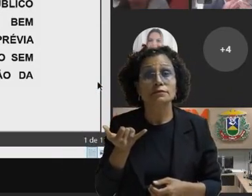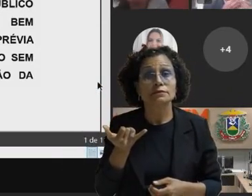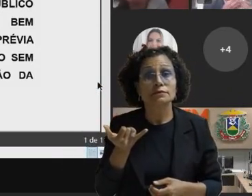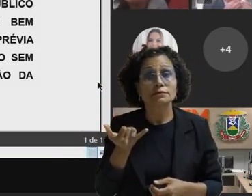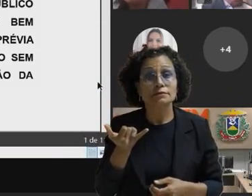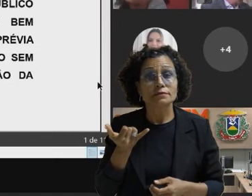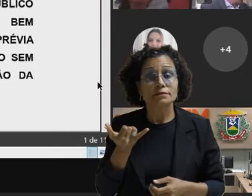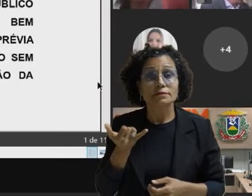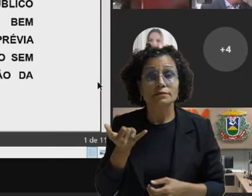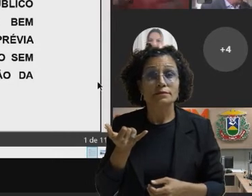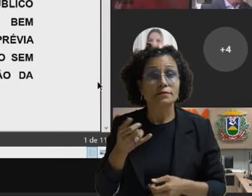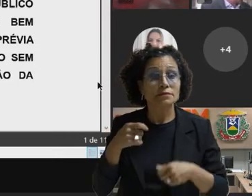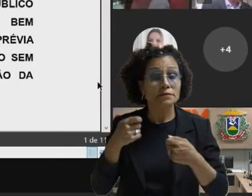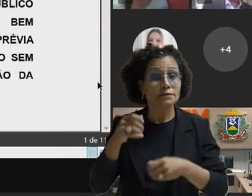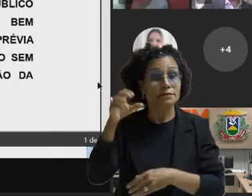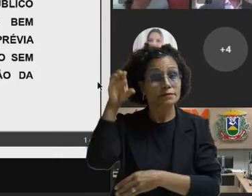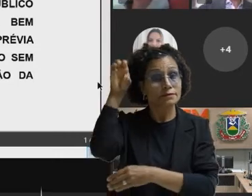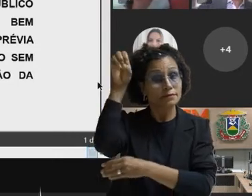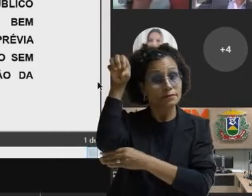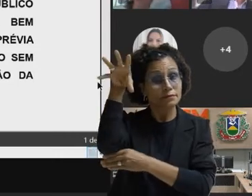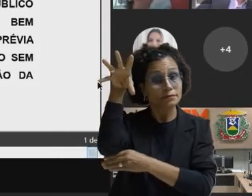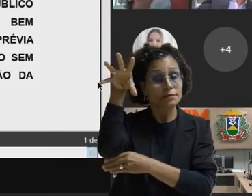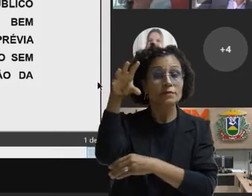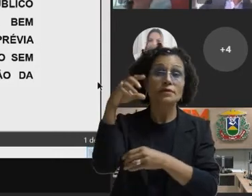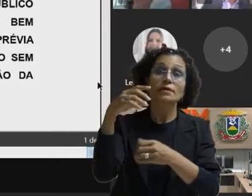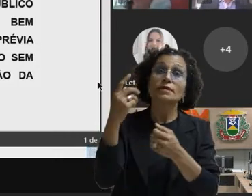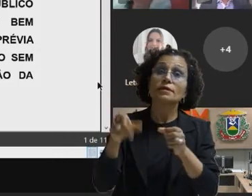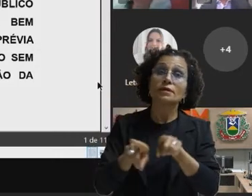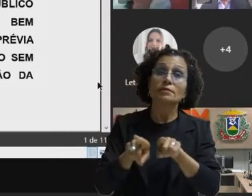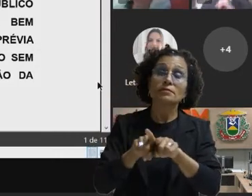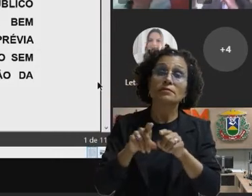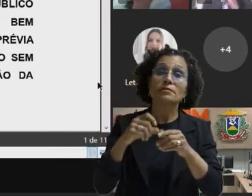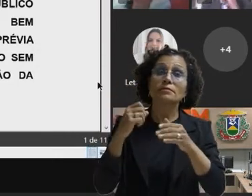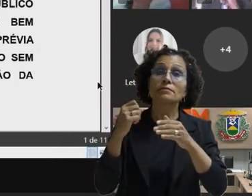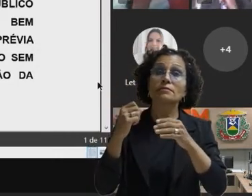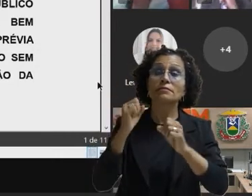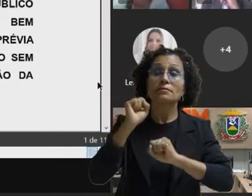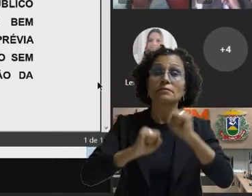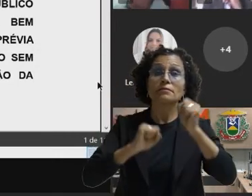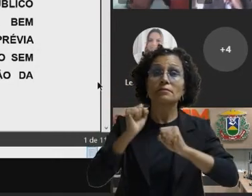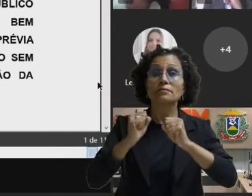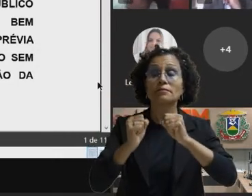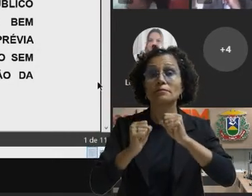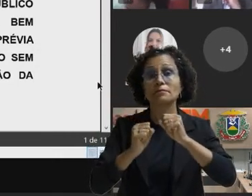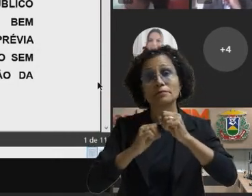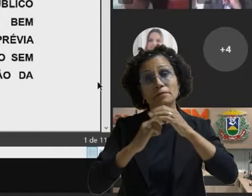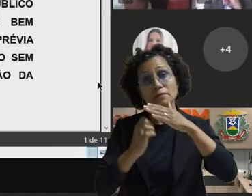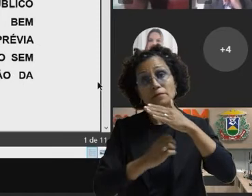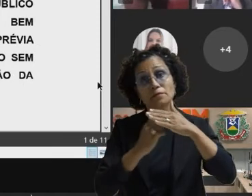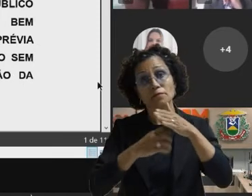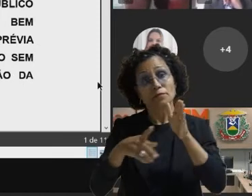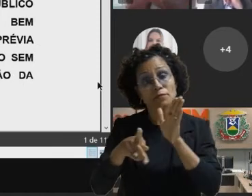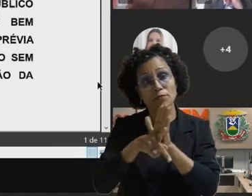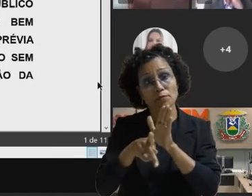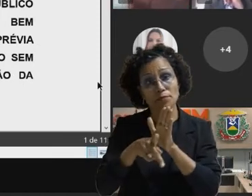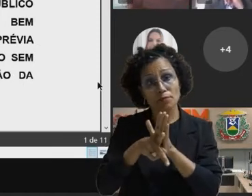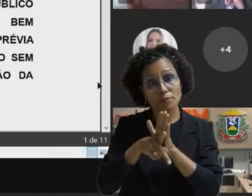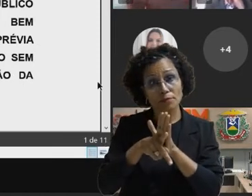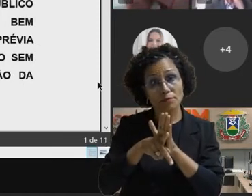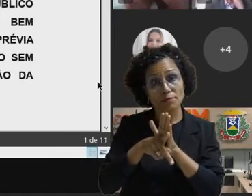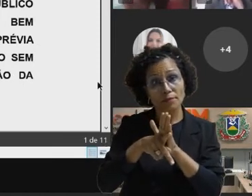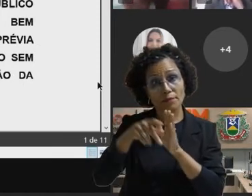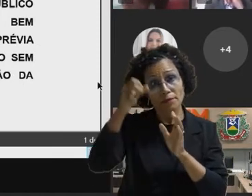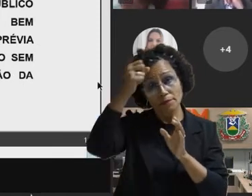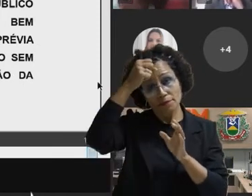o poste e, claro, passar a produzir outras coisas. Fiz o poste, vendi depois para o próprio município, ganhei